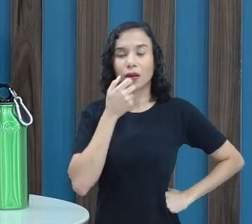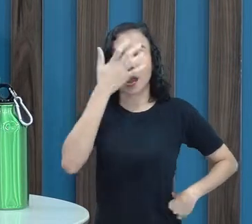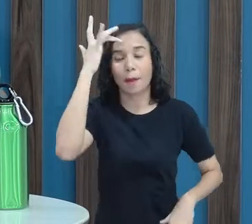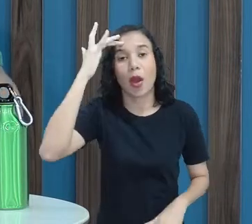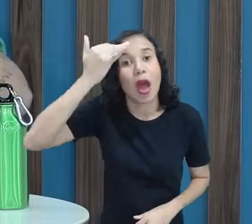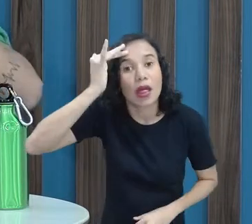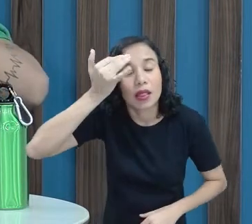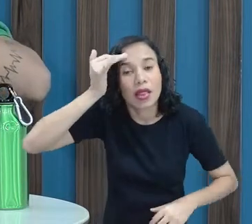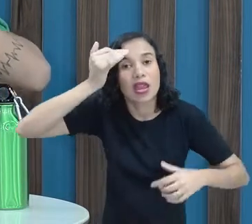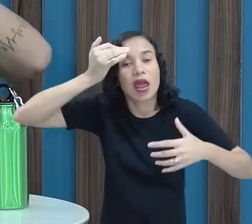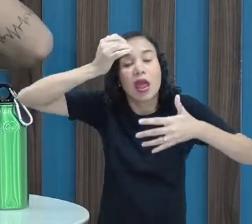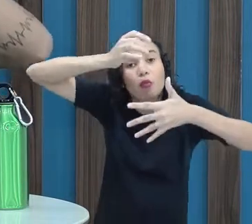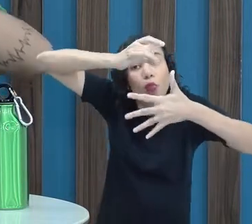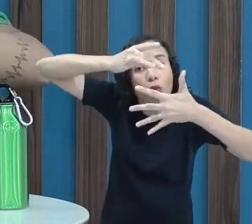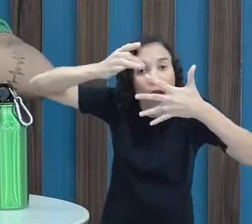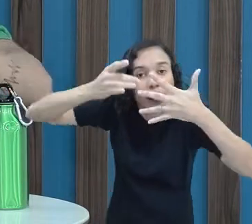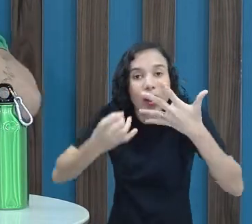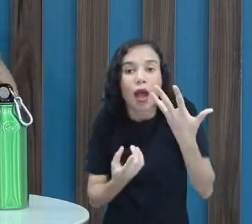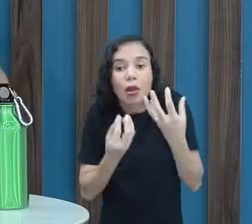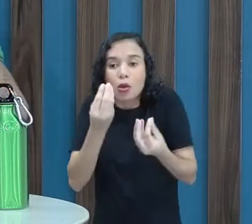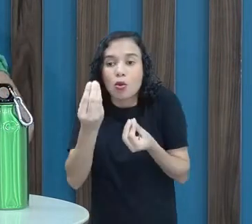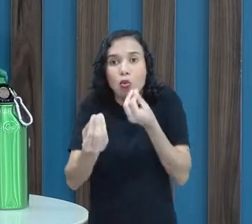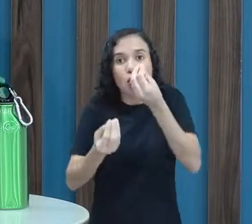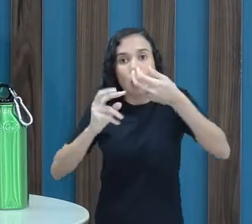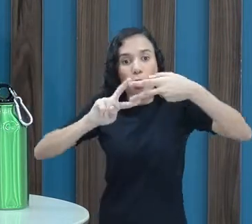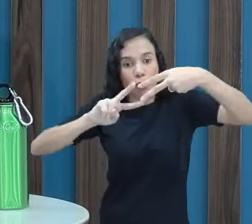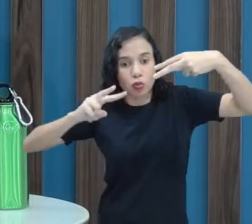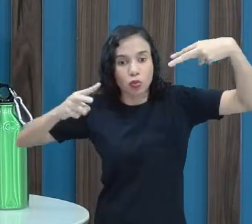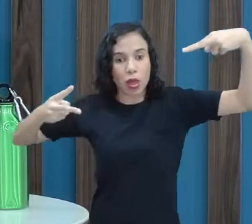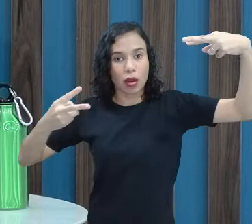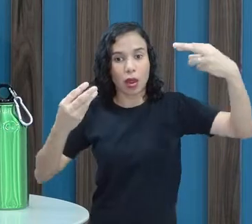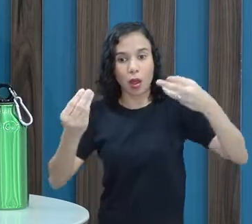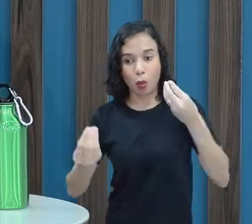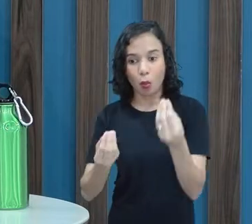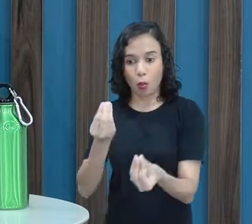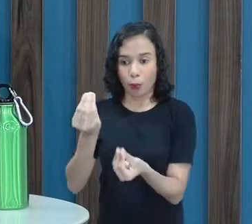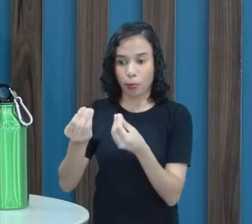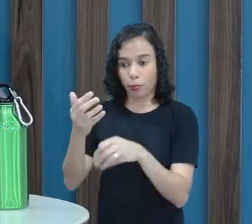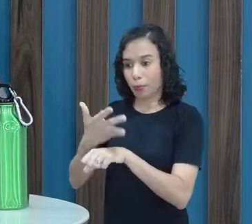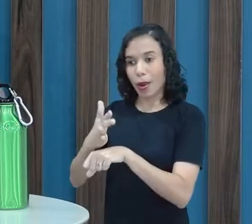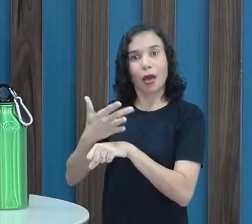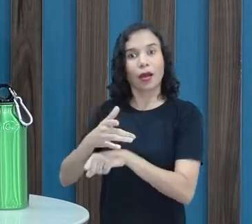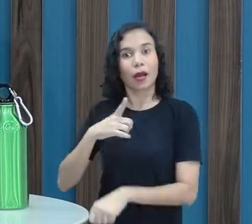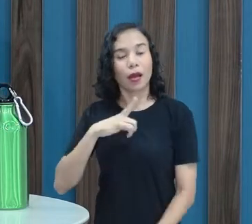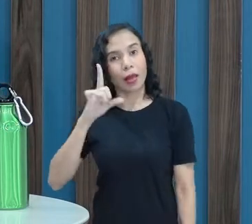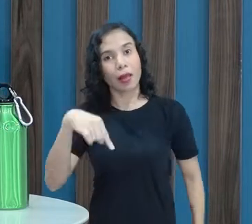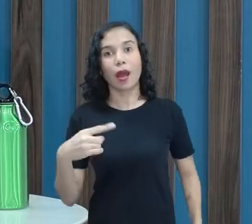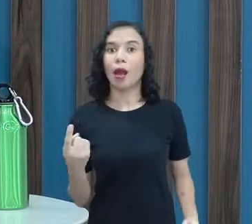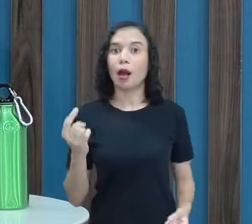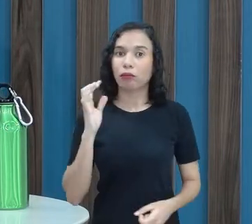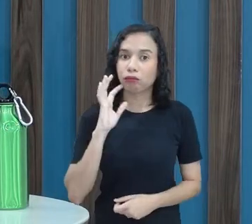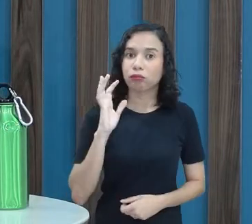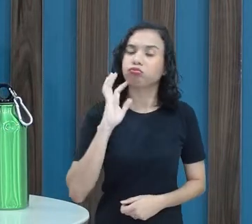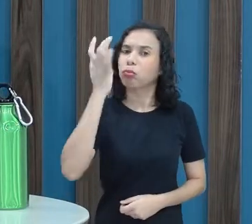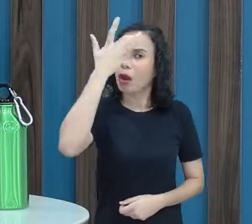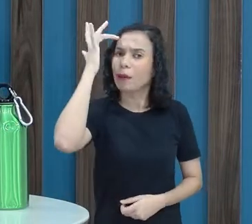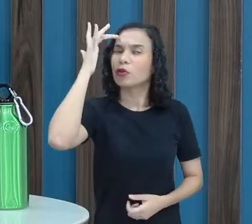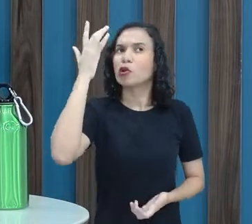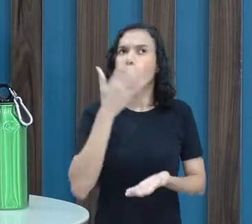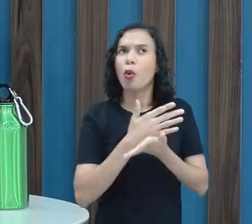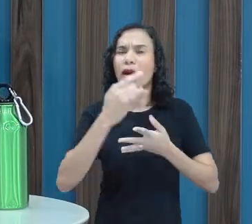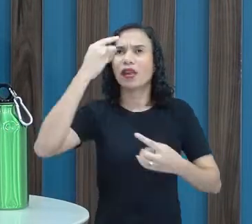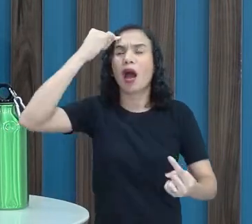vai entender de onde é que vem, de quem vem, como é que funciona esse negócio todo, aí você começa a